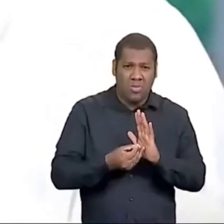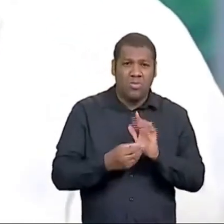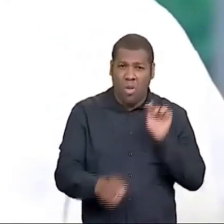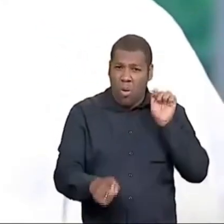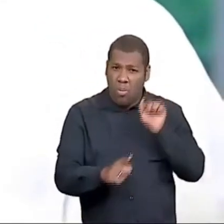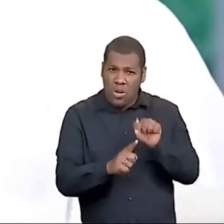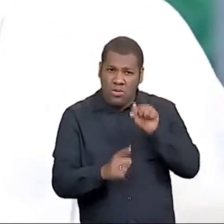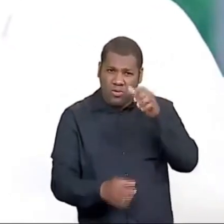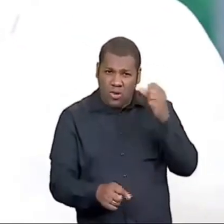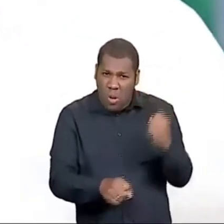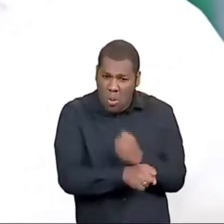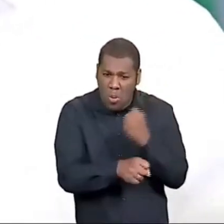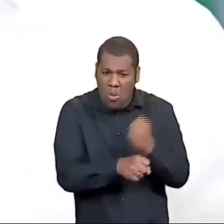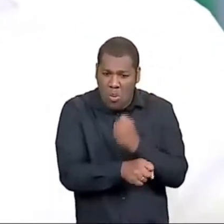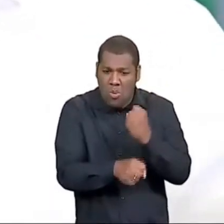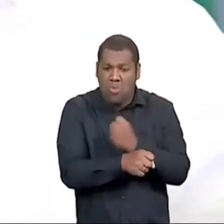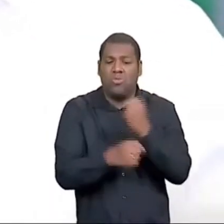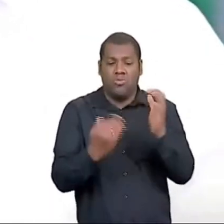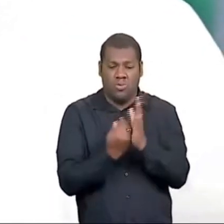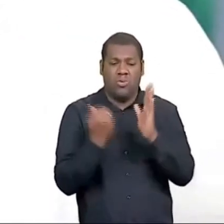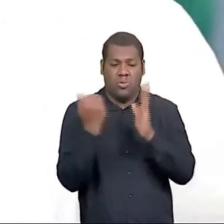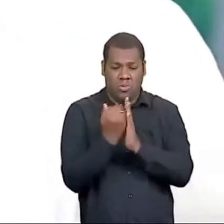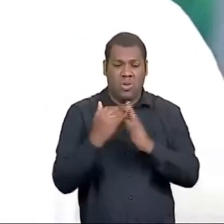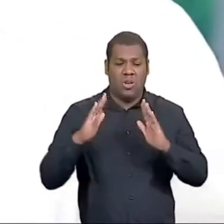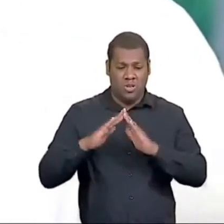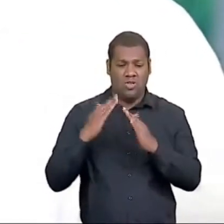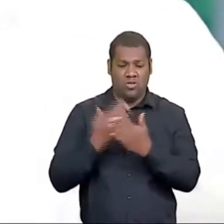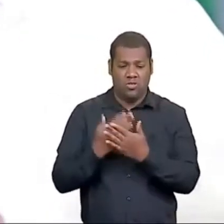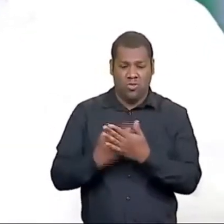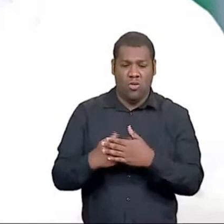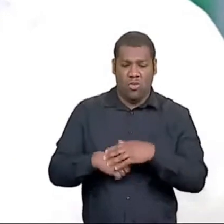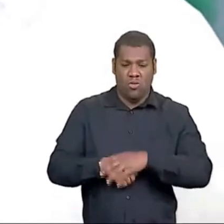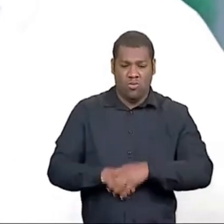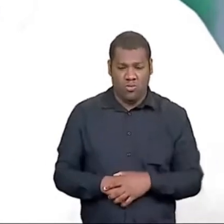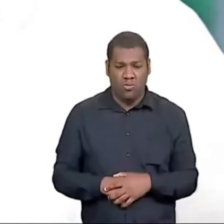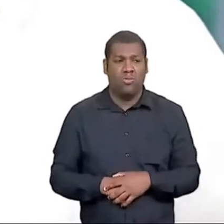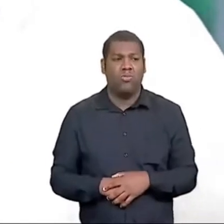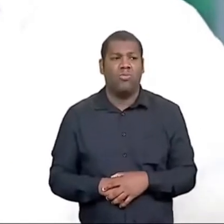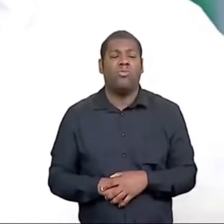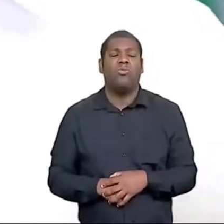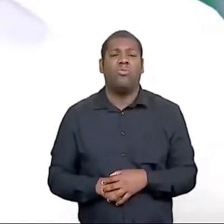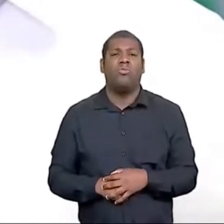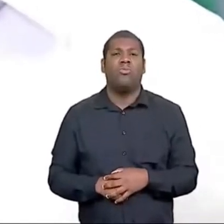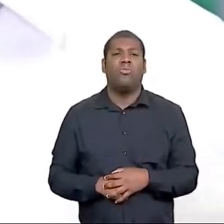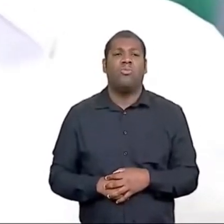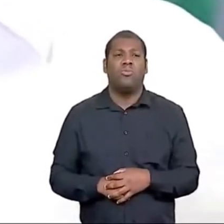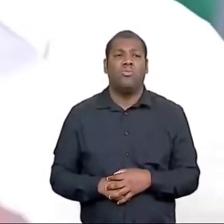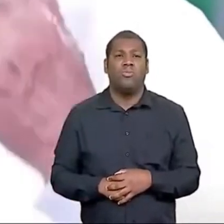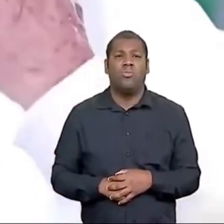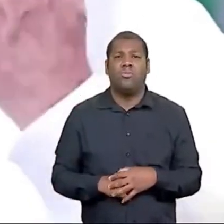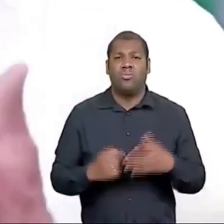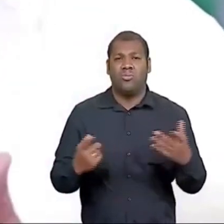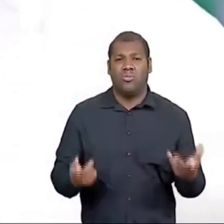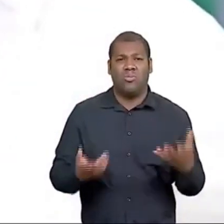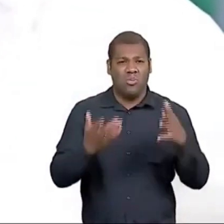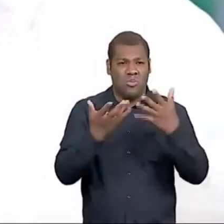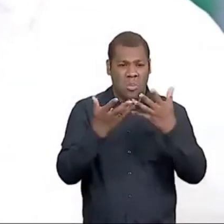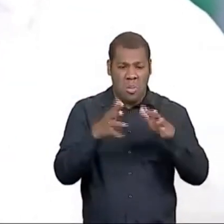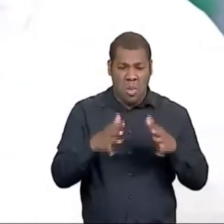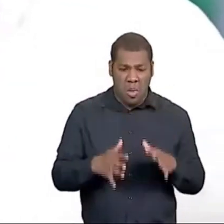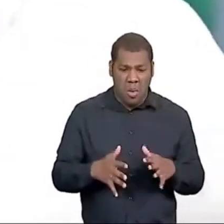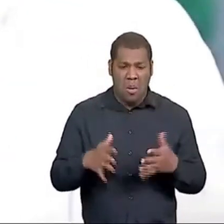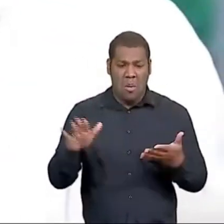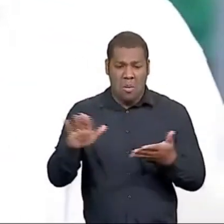Brasil conhecer essas coisas para que a gente possa se contrapor à destruição. Ou seja, não é possível alguém